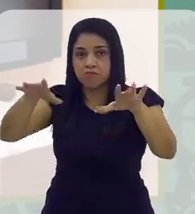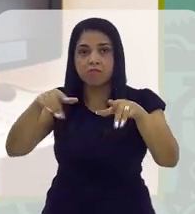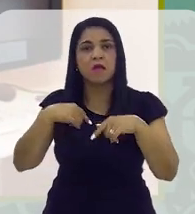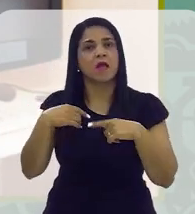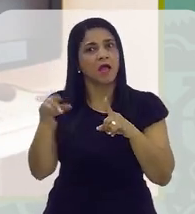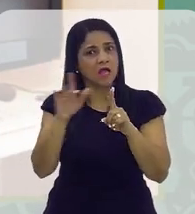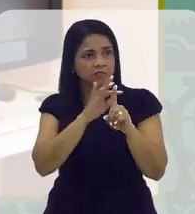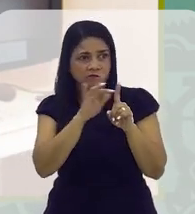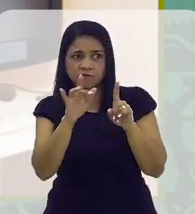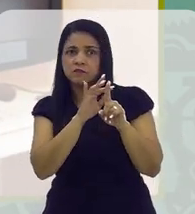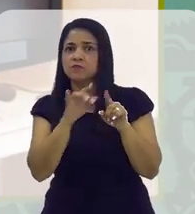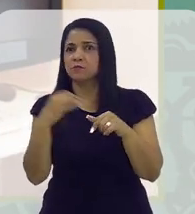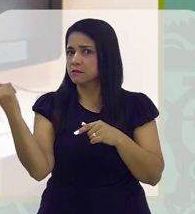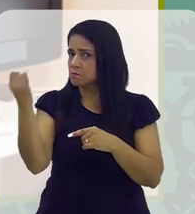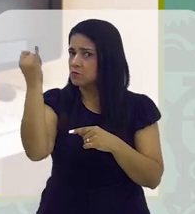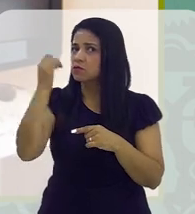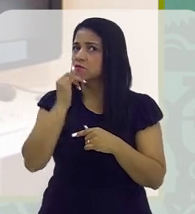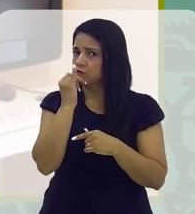vítimas também, né?